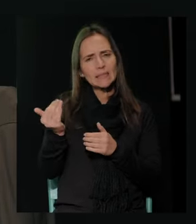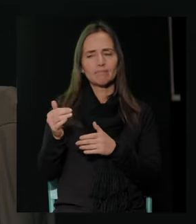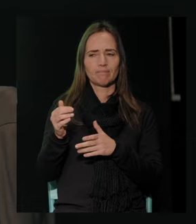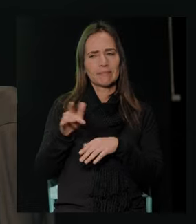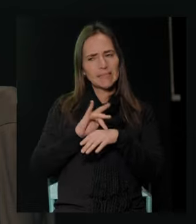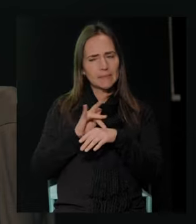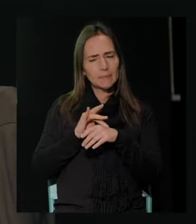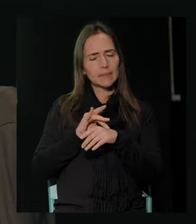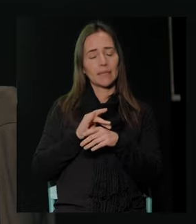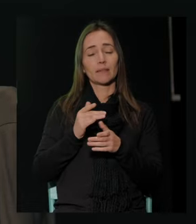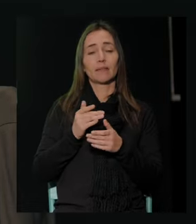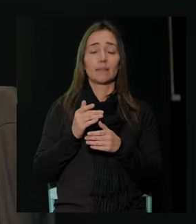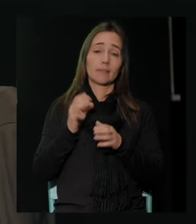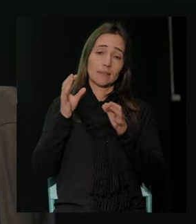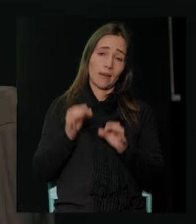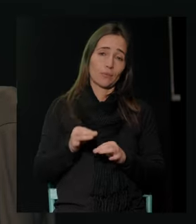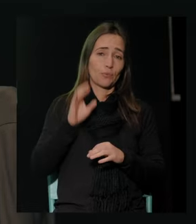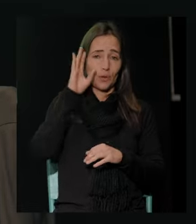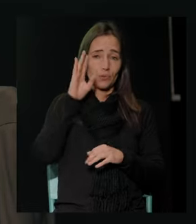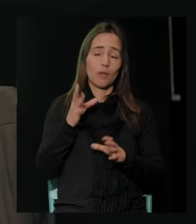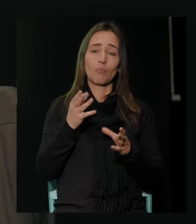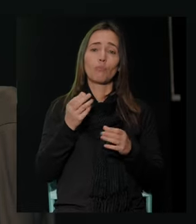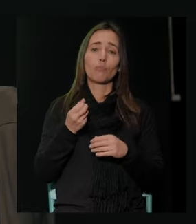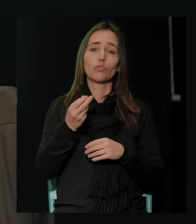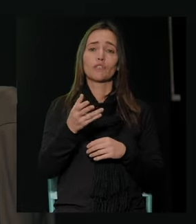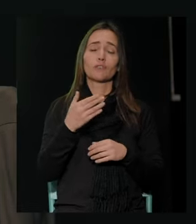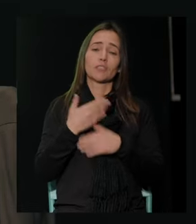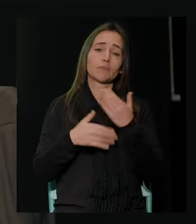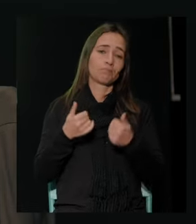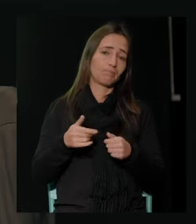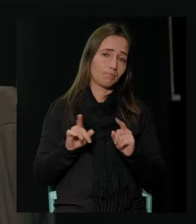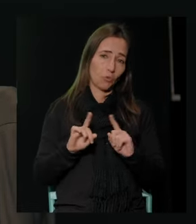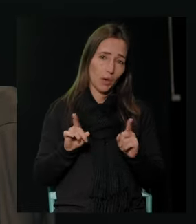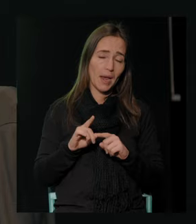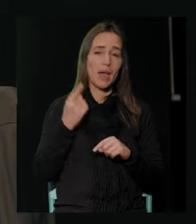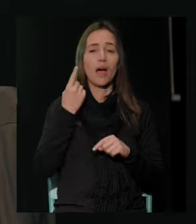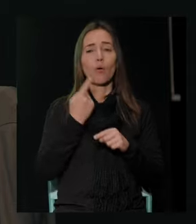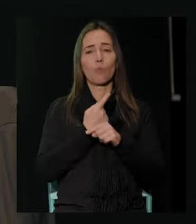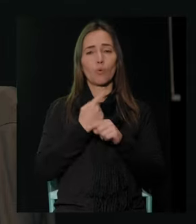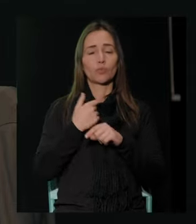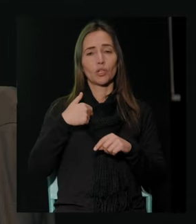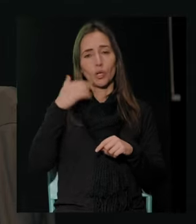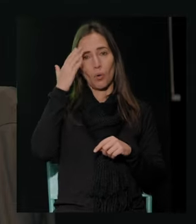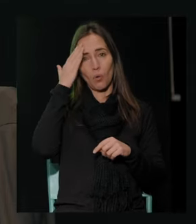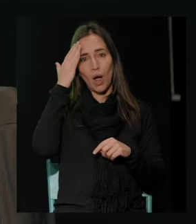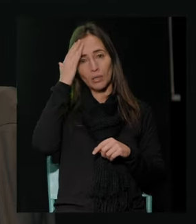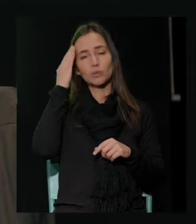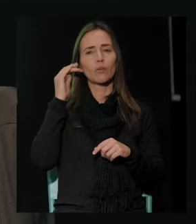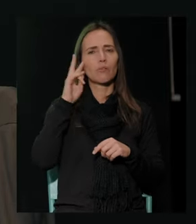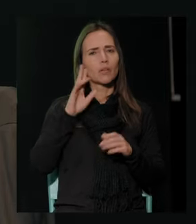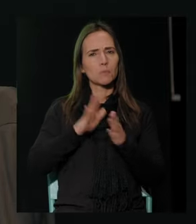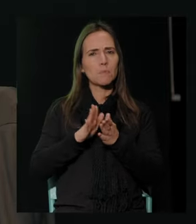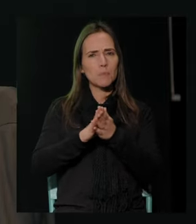sensibilizar, reconhecendo que muitas vezes isso não é suficientemente eficaz. Uma das coisas que eu acho e que tenho